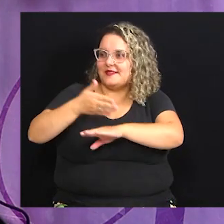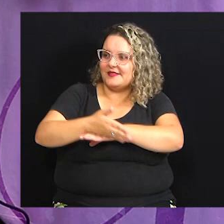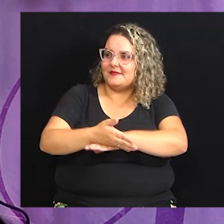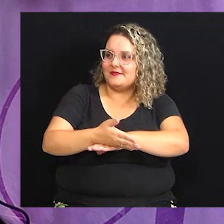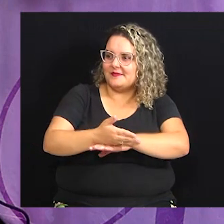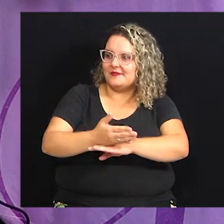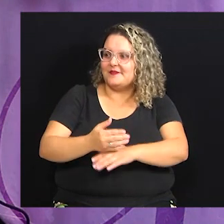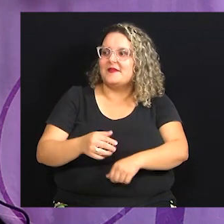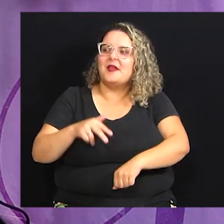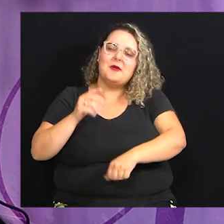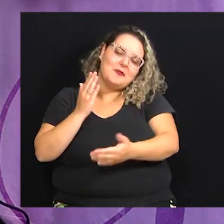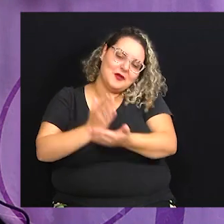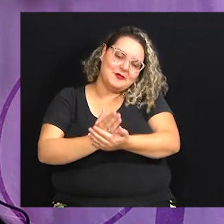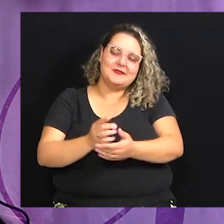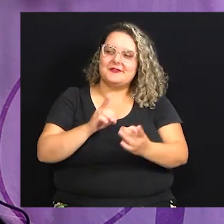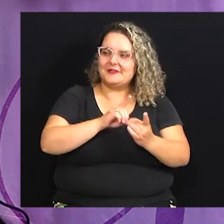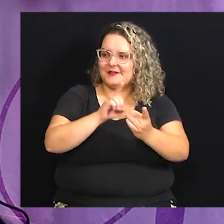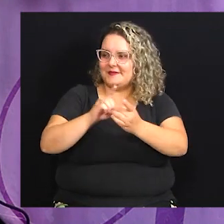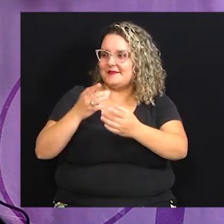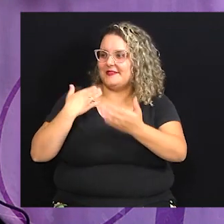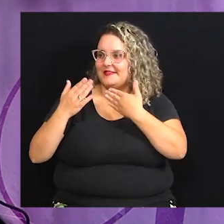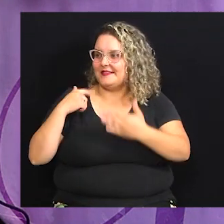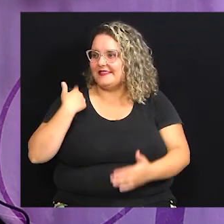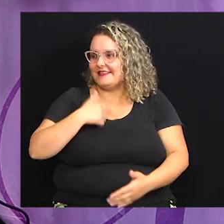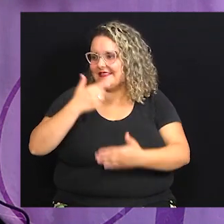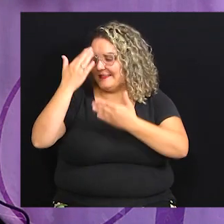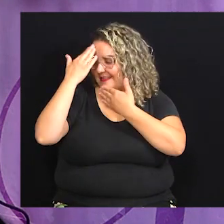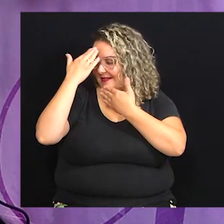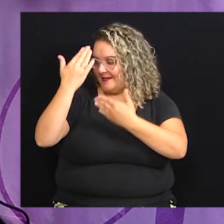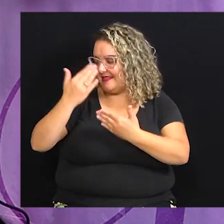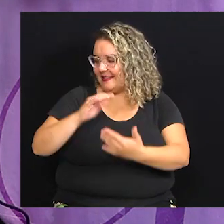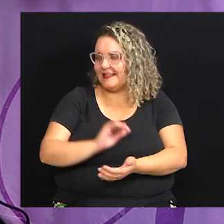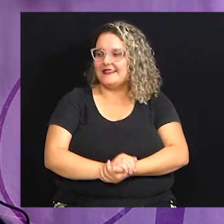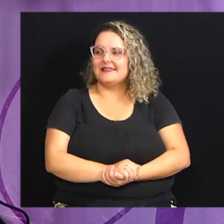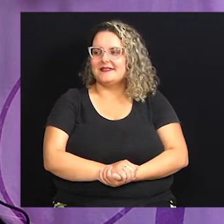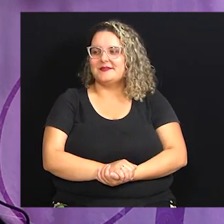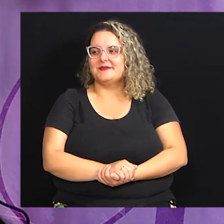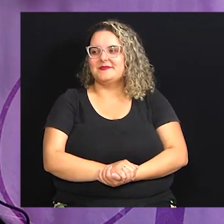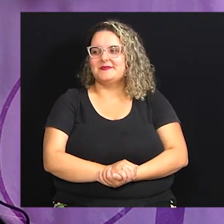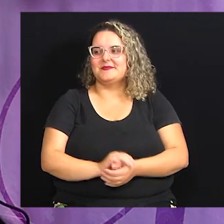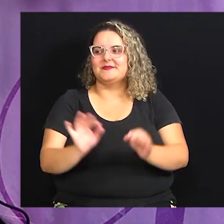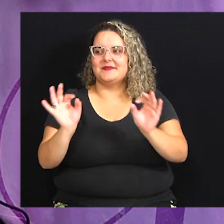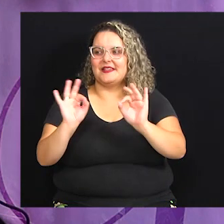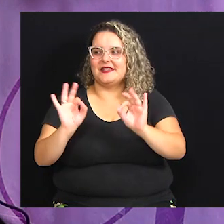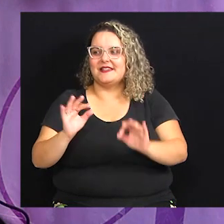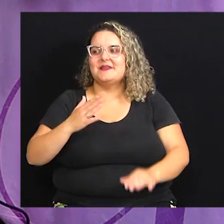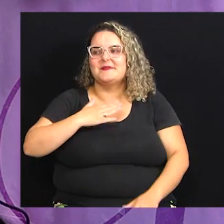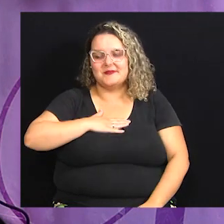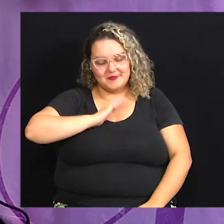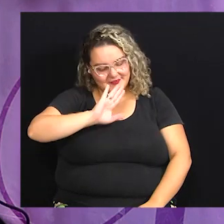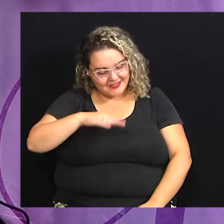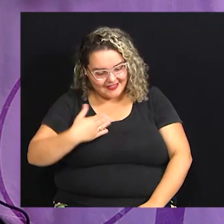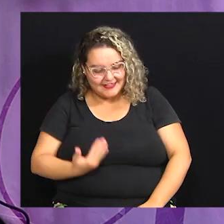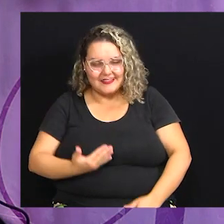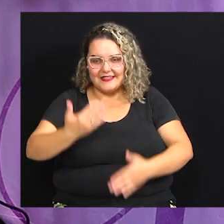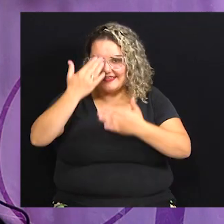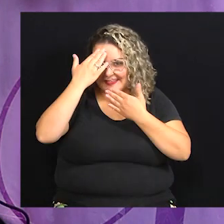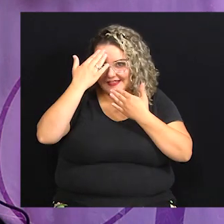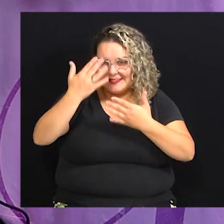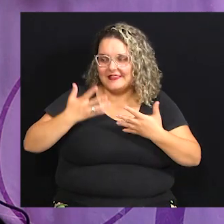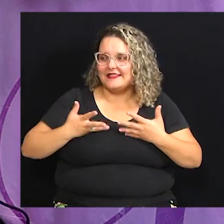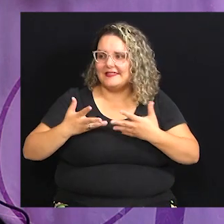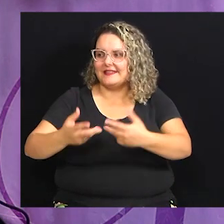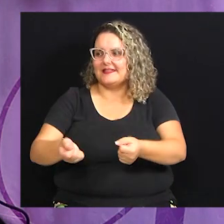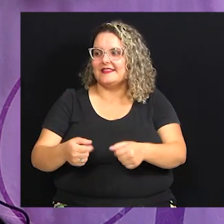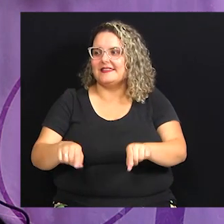sua participação. Tirou um tempinho aí dos seus atendimentos para falar com a gente. Muito obrigada. Nada, imagina, para mim é uma honra. Eu que